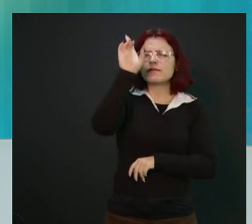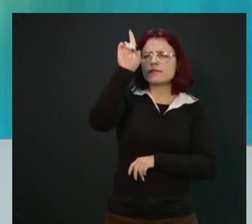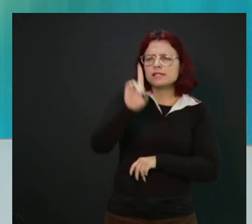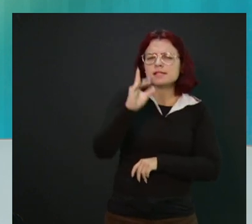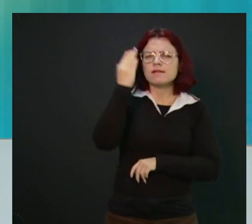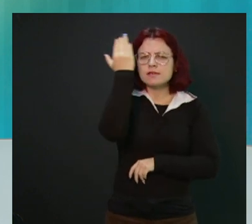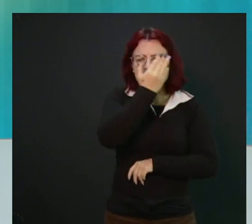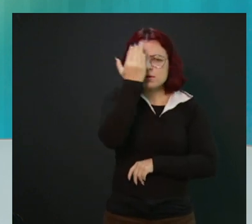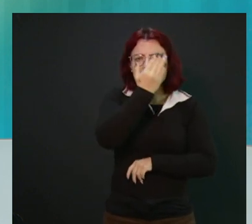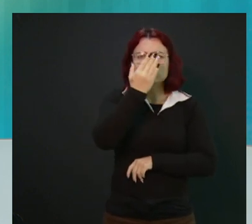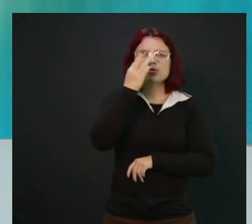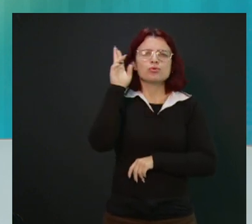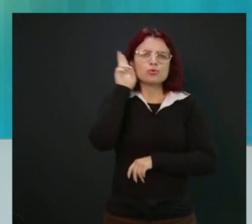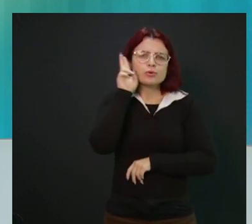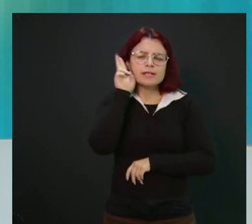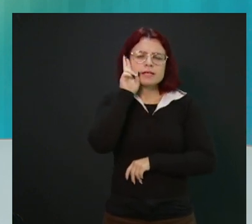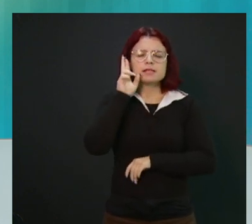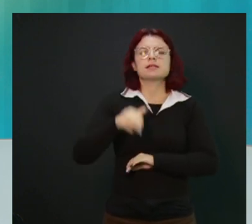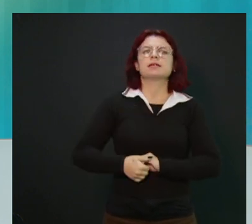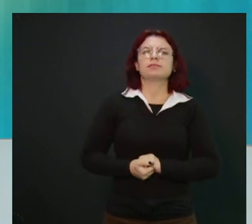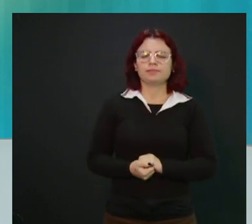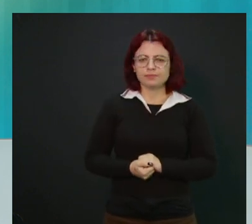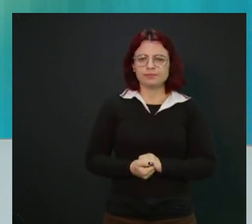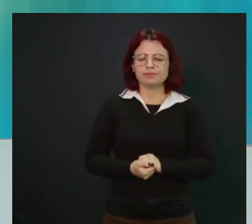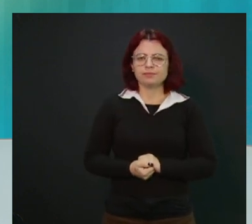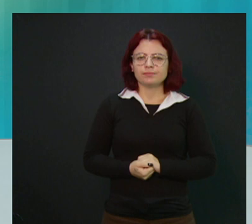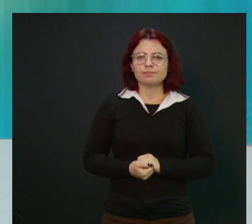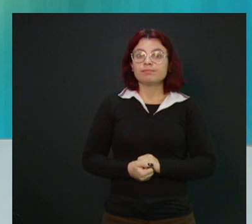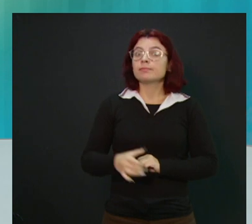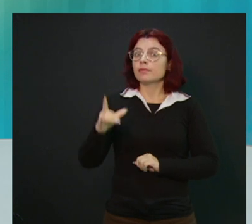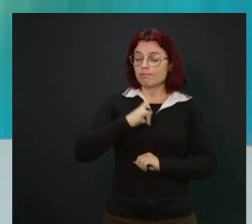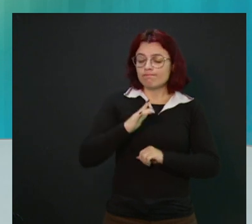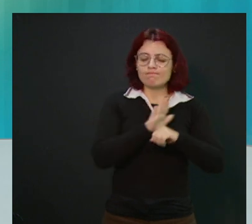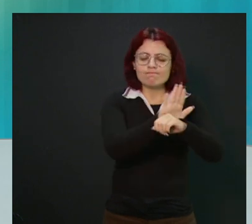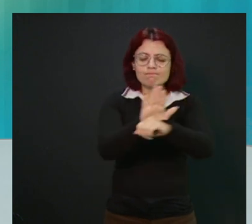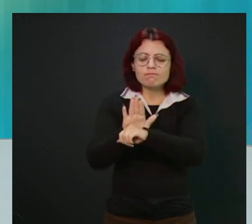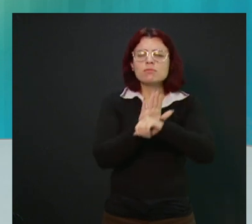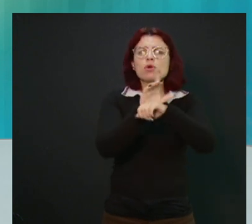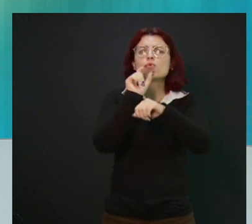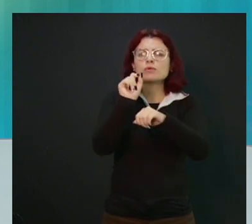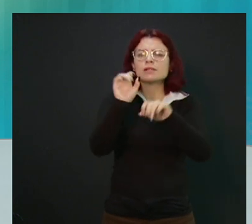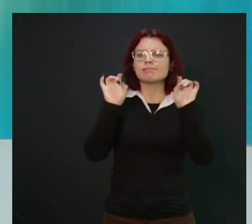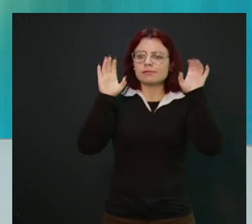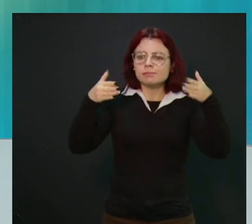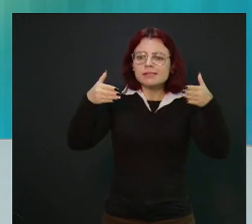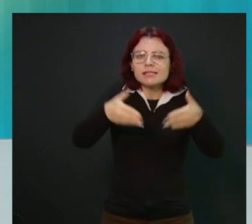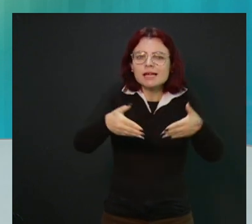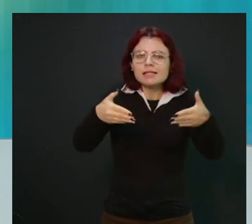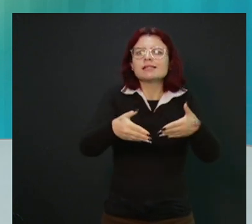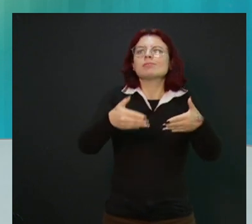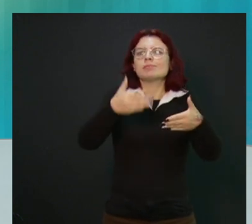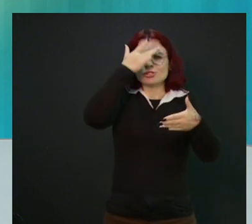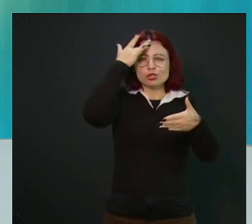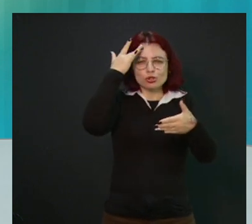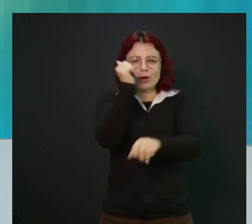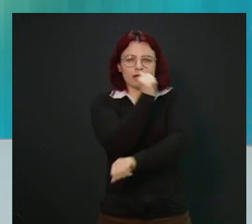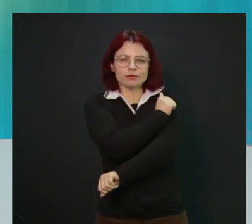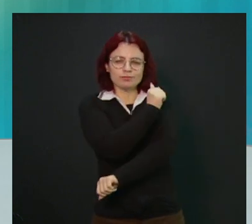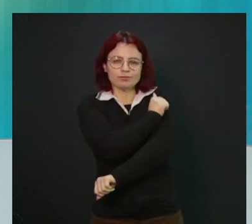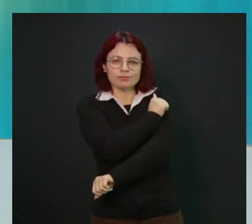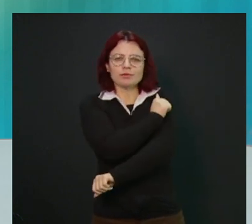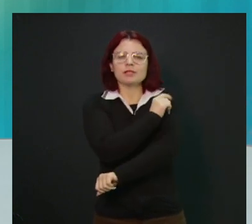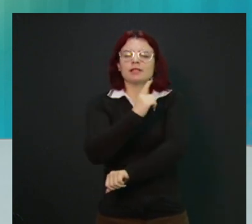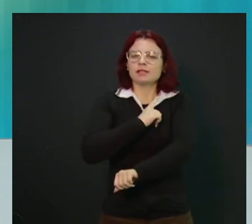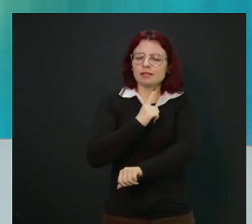visual, surdez, atendimento educacional especializado para estudantes com transtornos